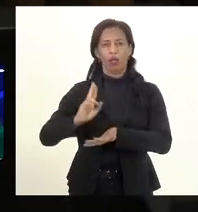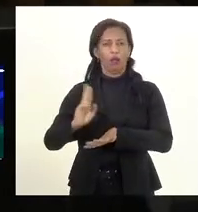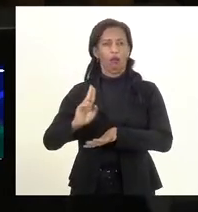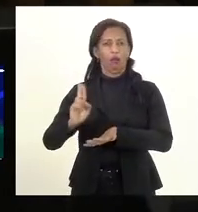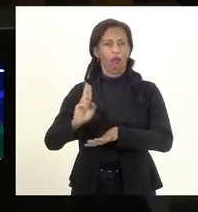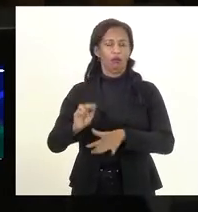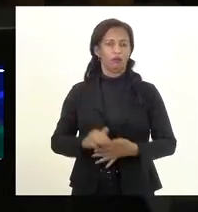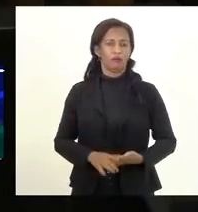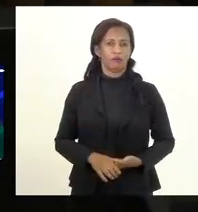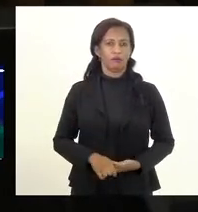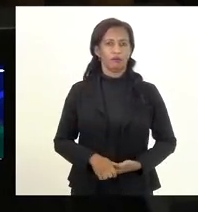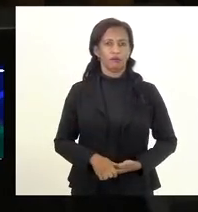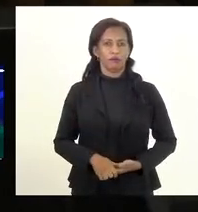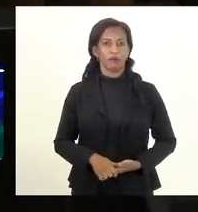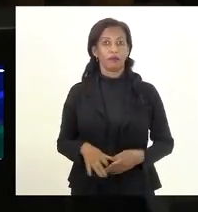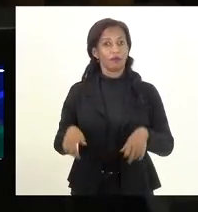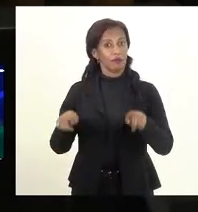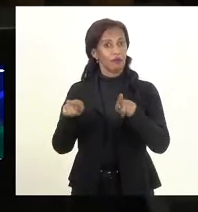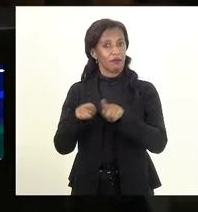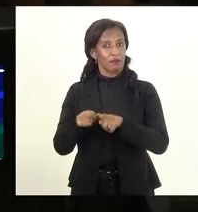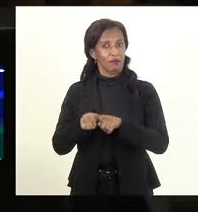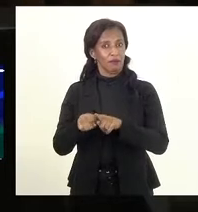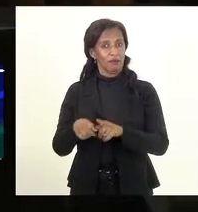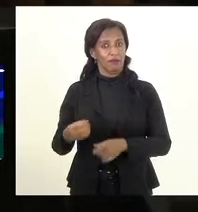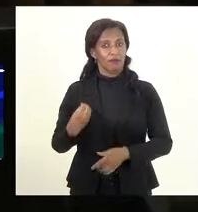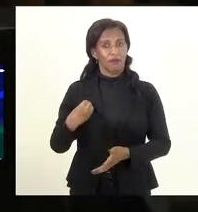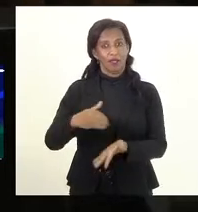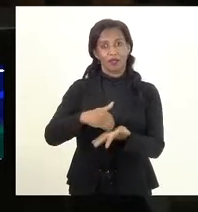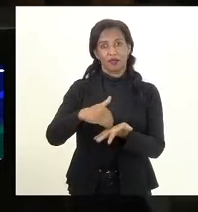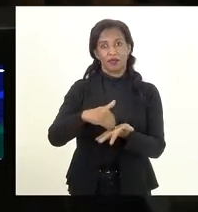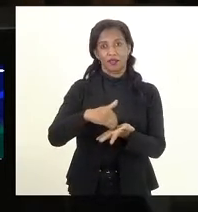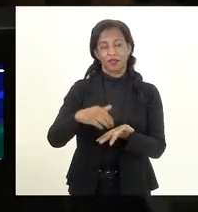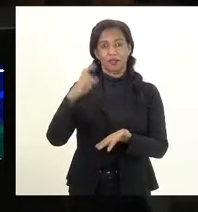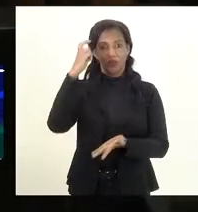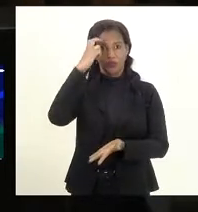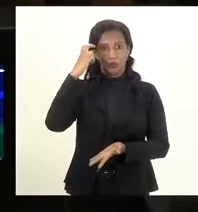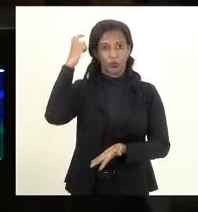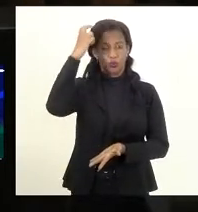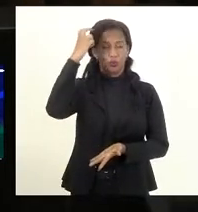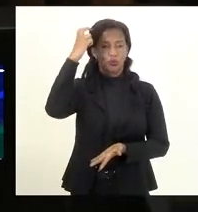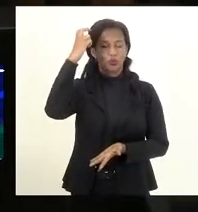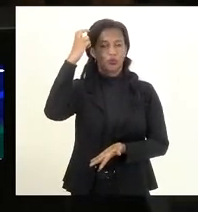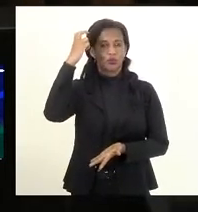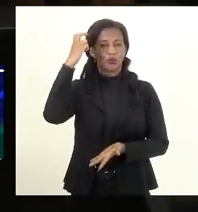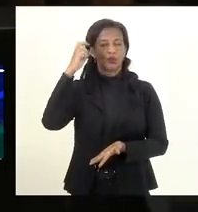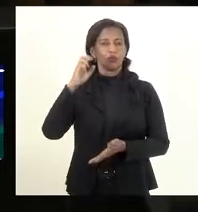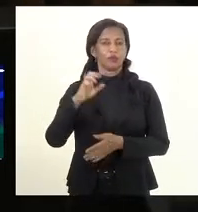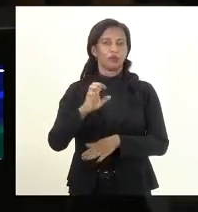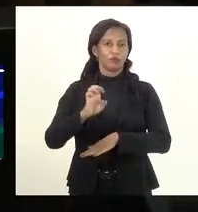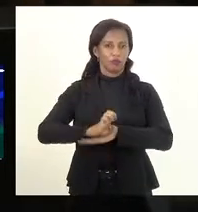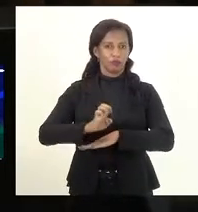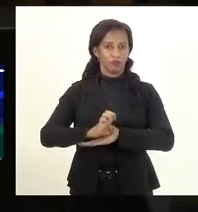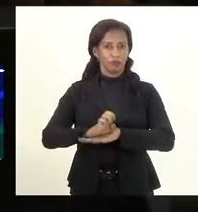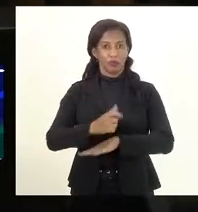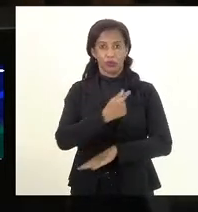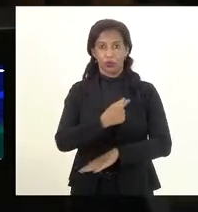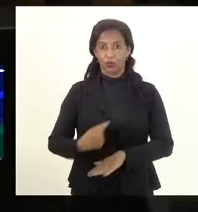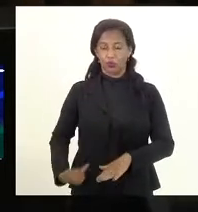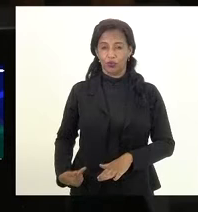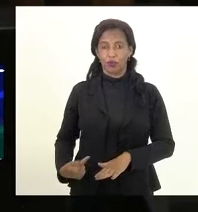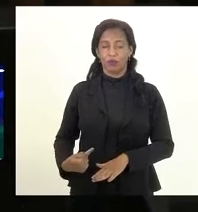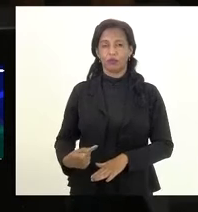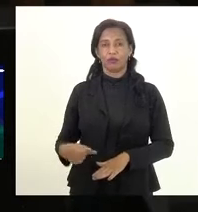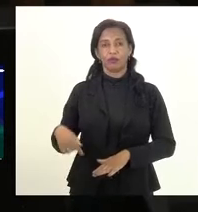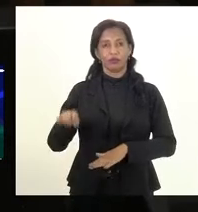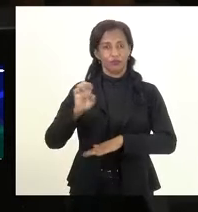outros ah e também presente a secretária de cultura do estado e o governador do